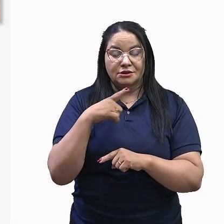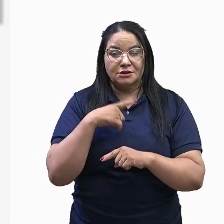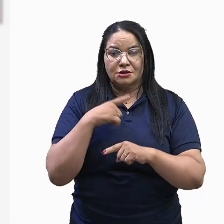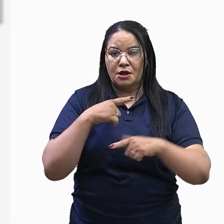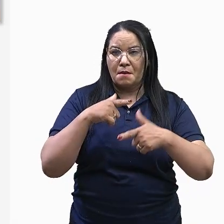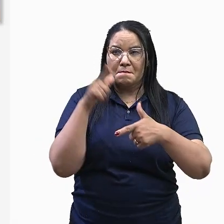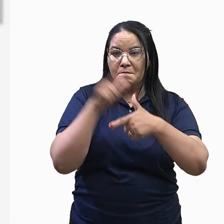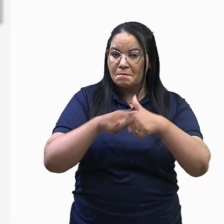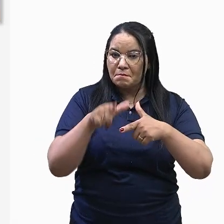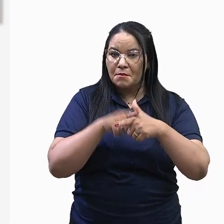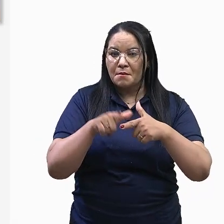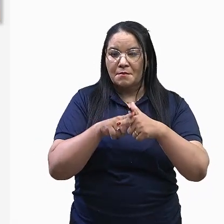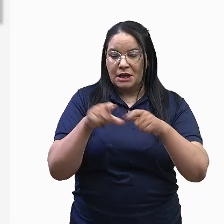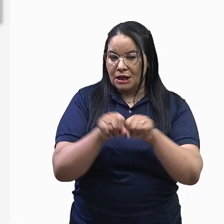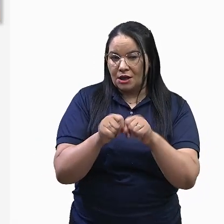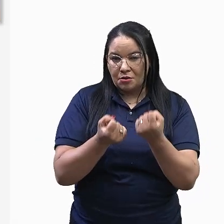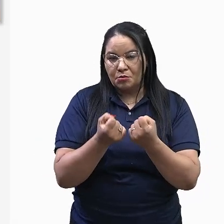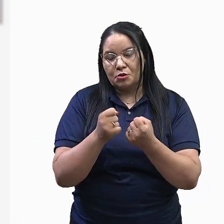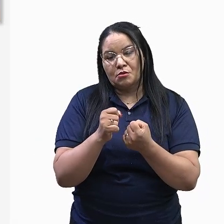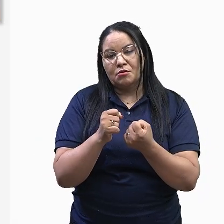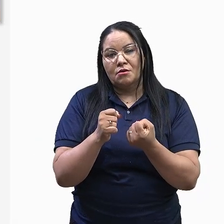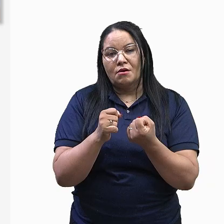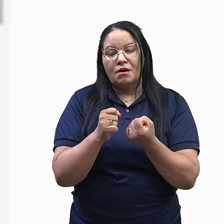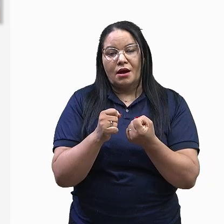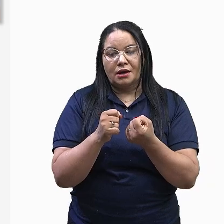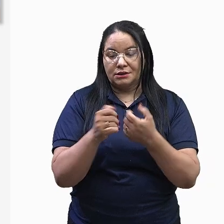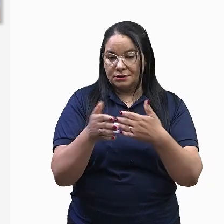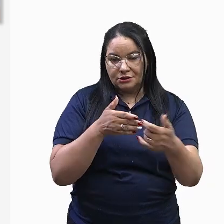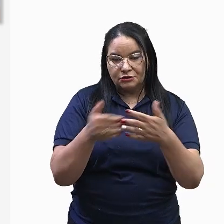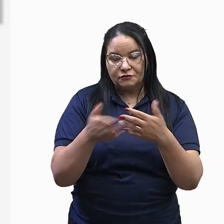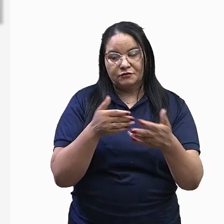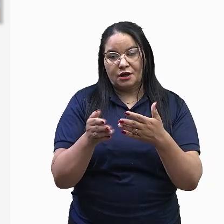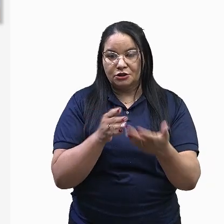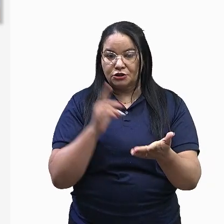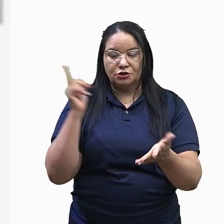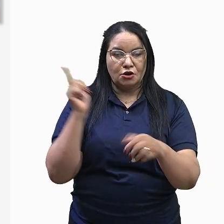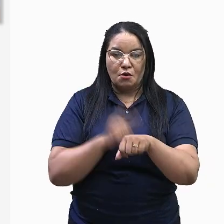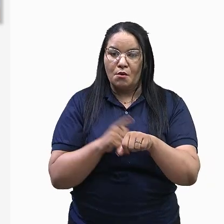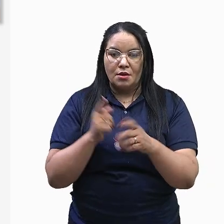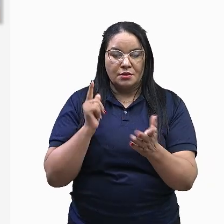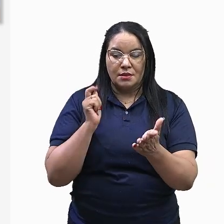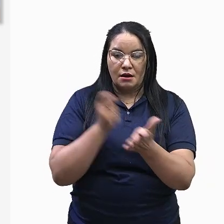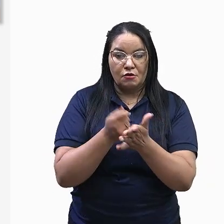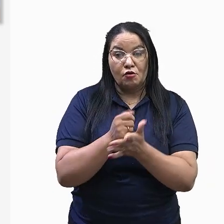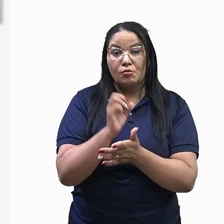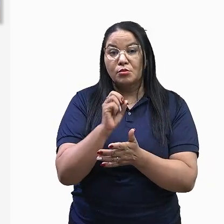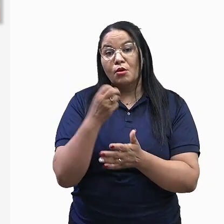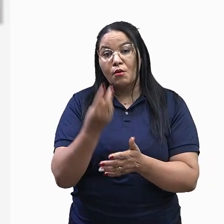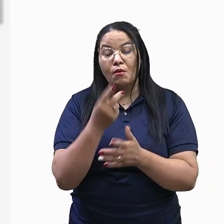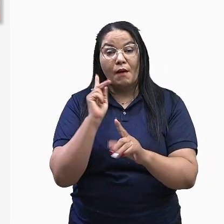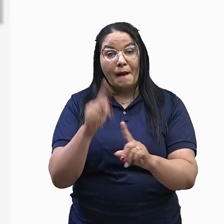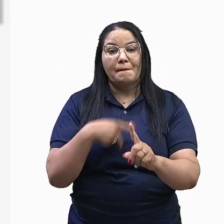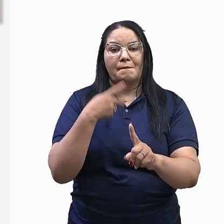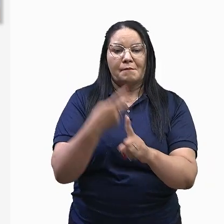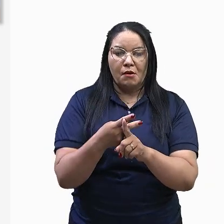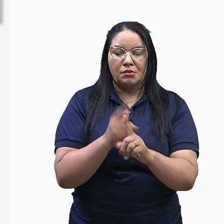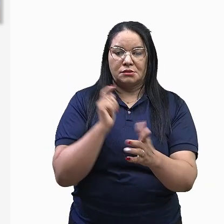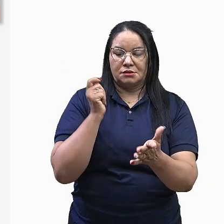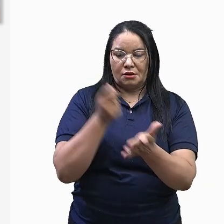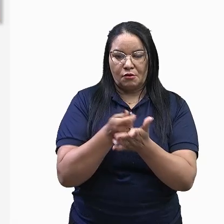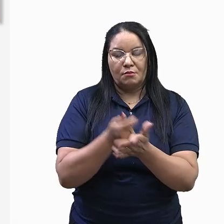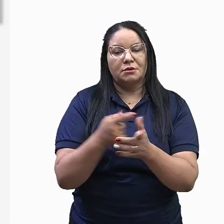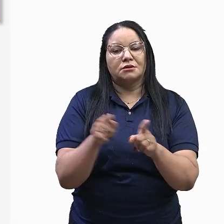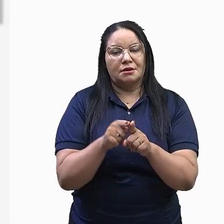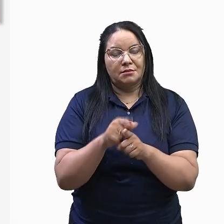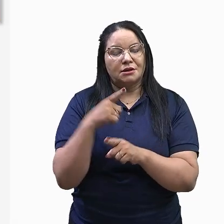um defeito, ou então aconteceu algum problema no momento da compra ou após compra, nós temos esse